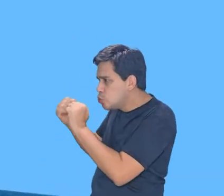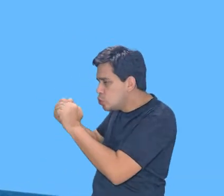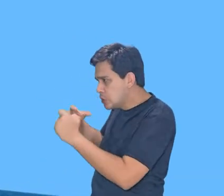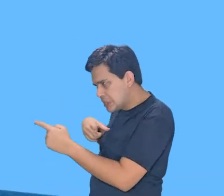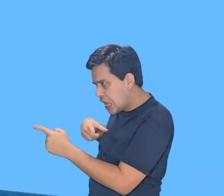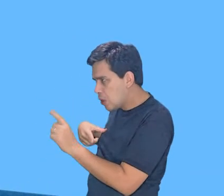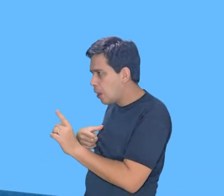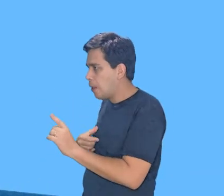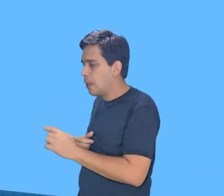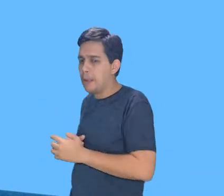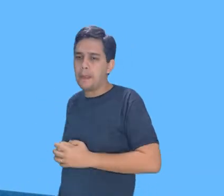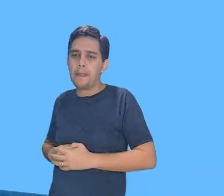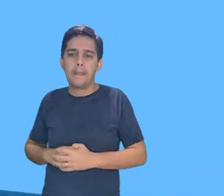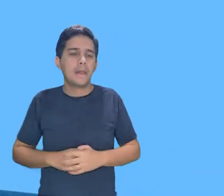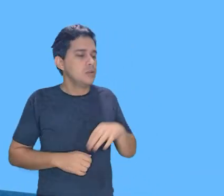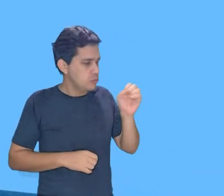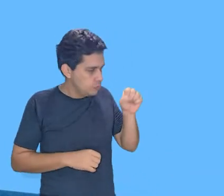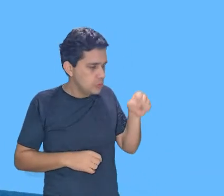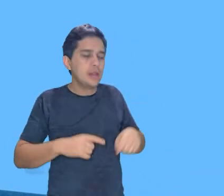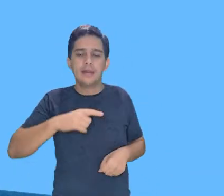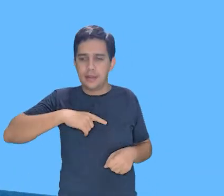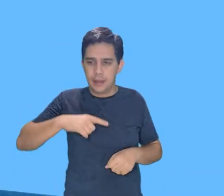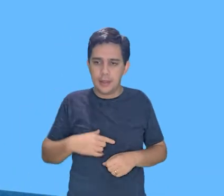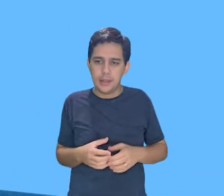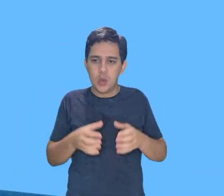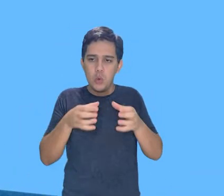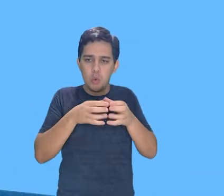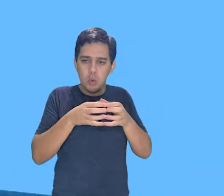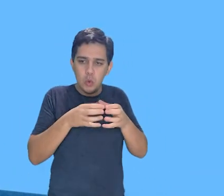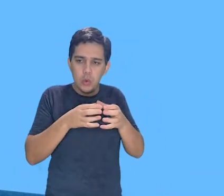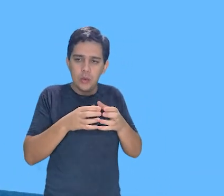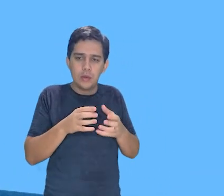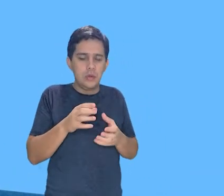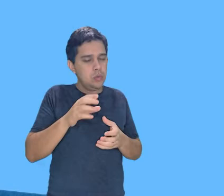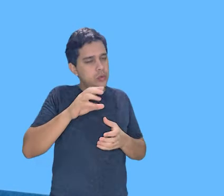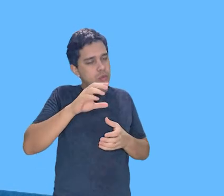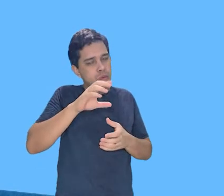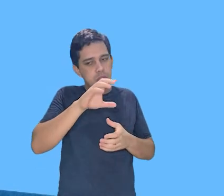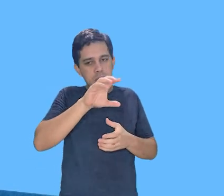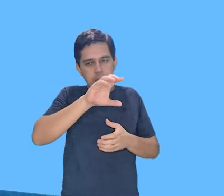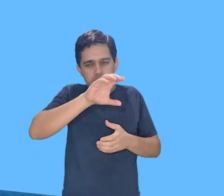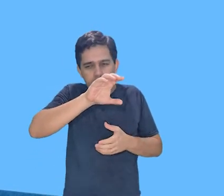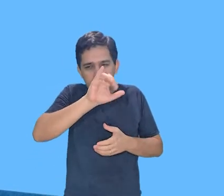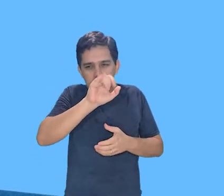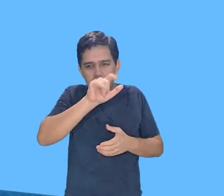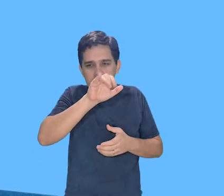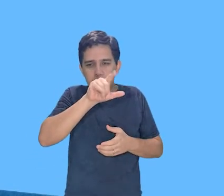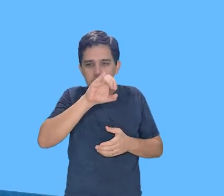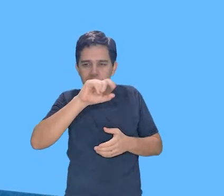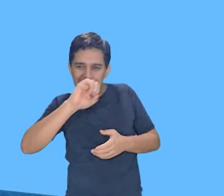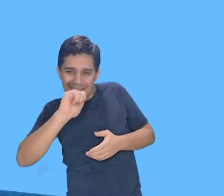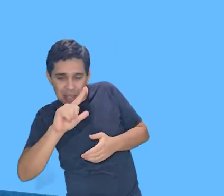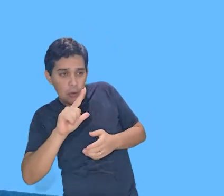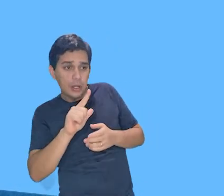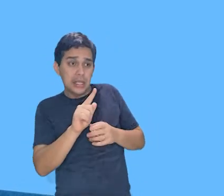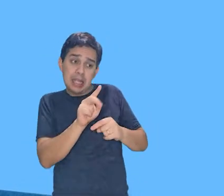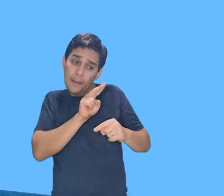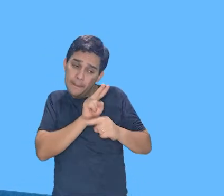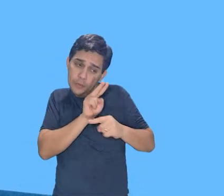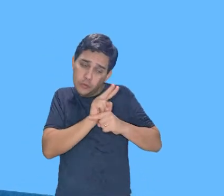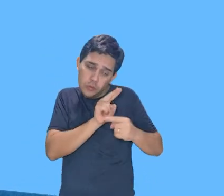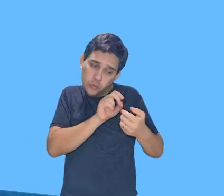que é a Comissão Interinstitucional da Criança e Adolescente Vítima. As reuniões acontecem no Poder Judiciário, né? Então a gente